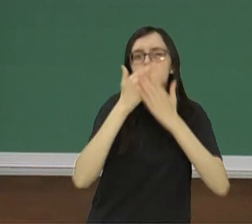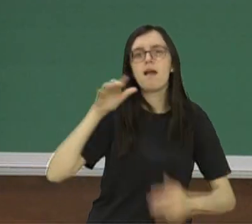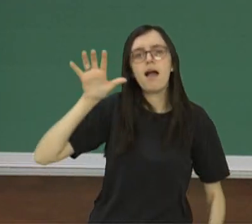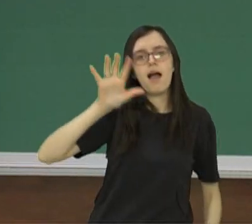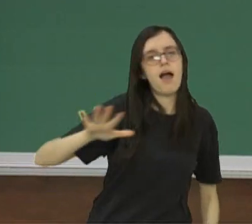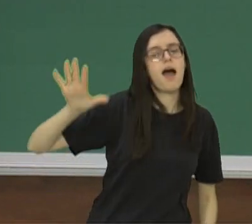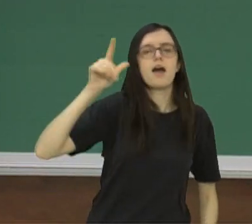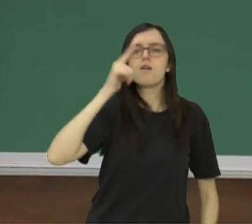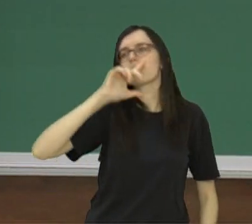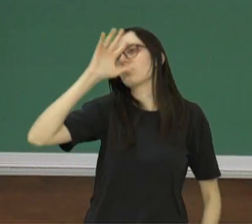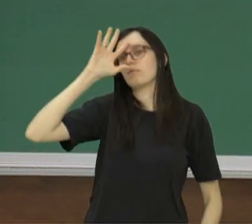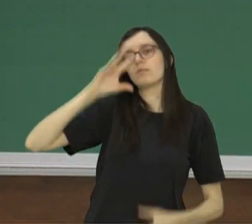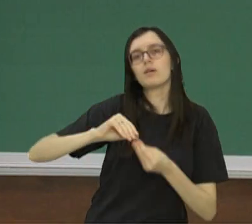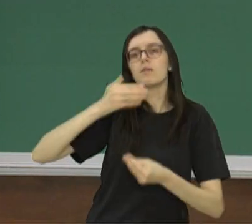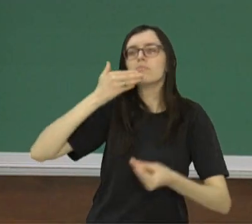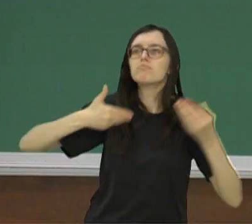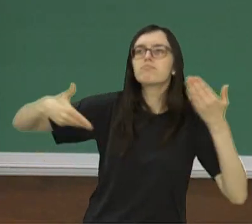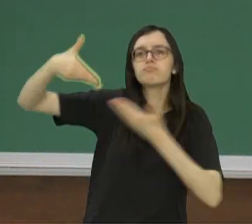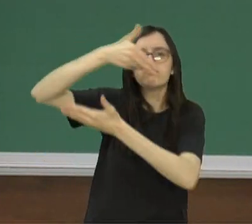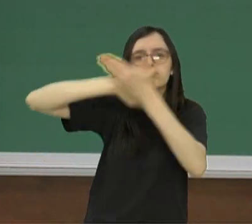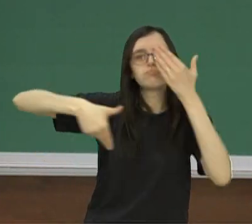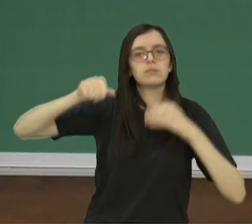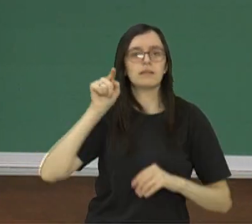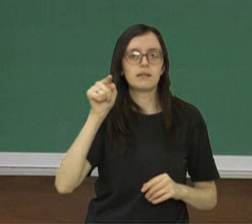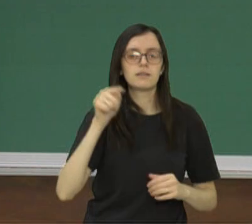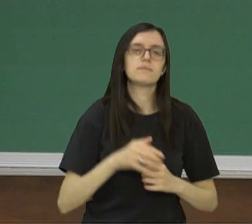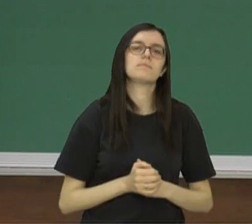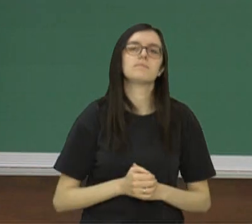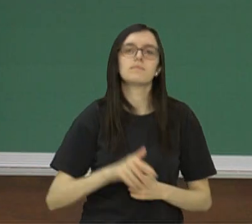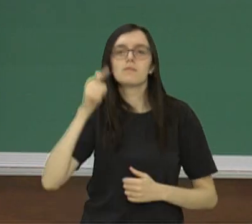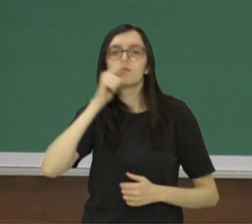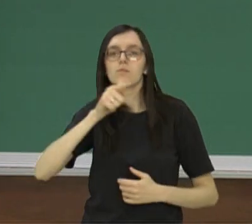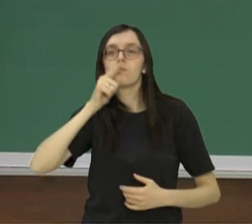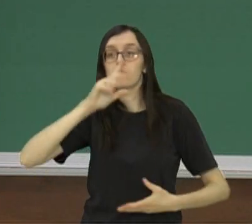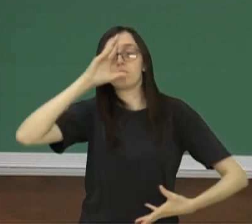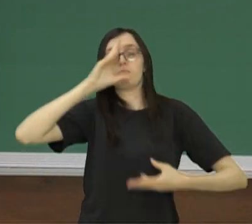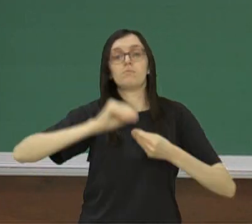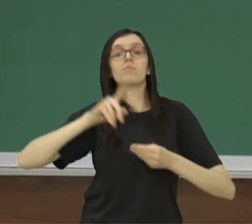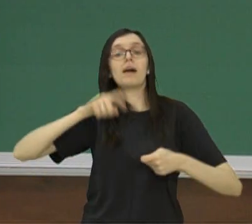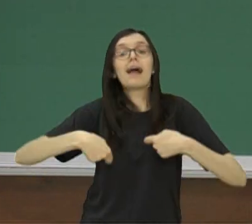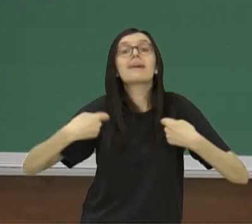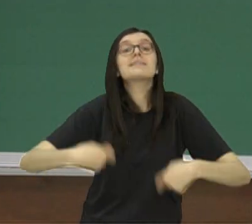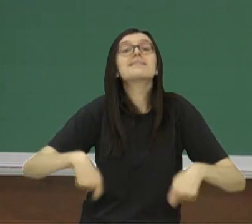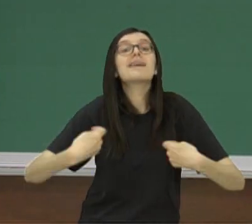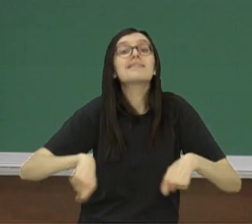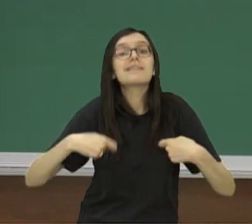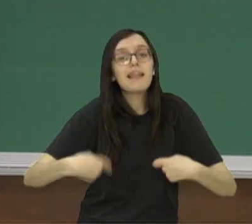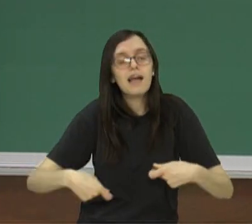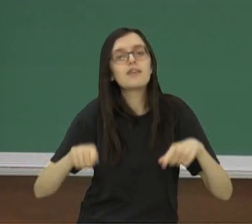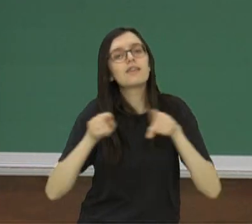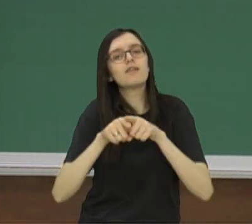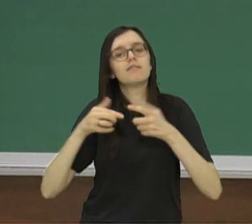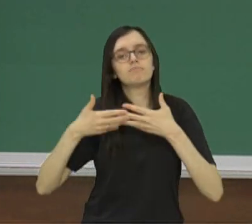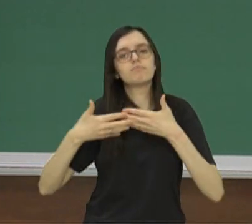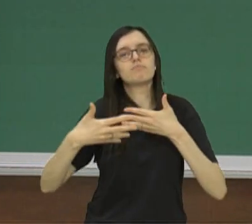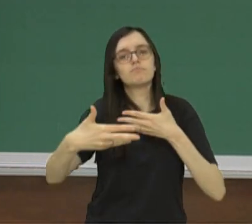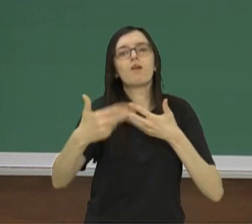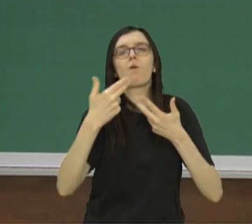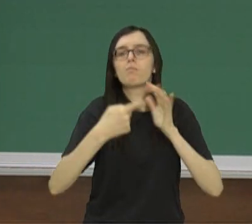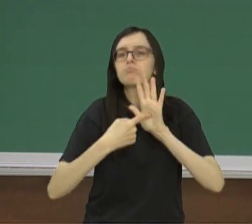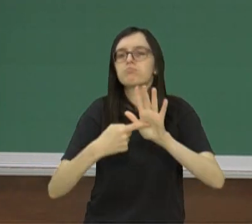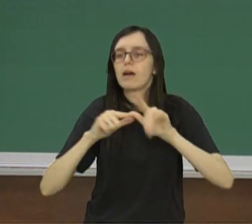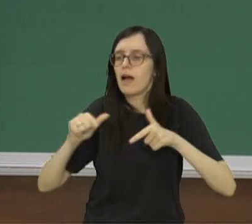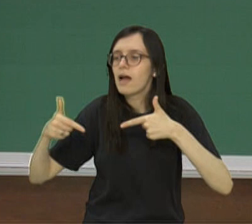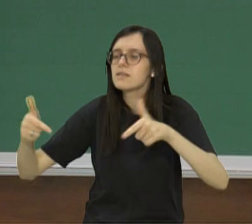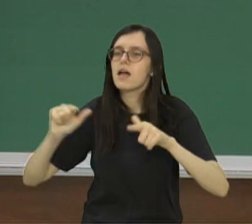para melhor entender as relações que acontecem ali, para melhor entender as suas necessidades e assim propor ações